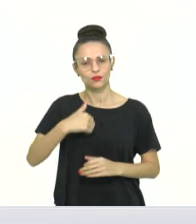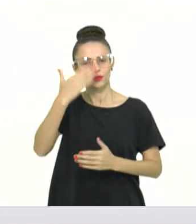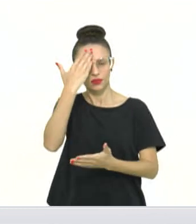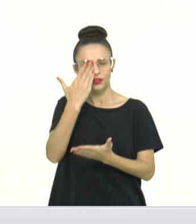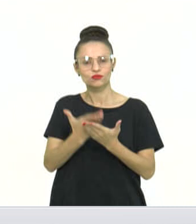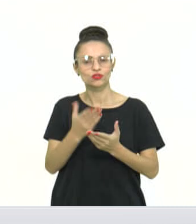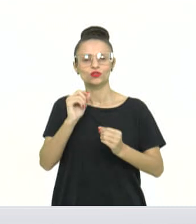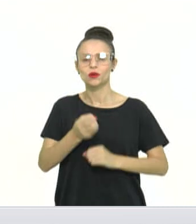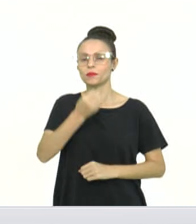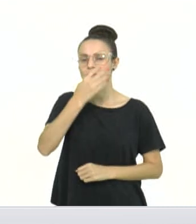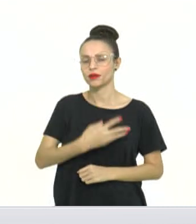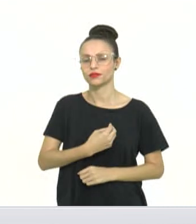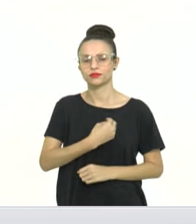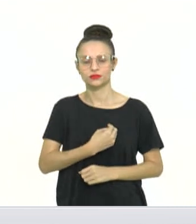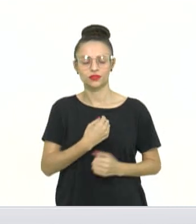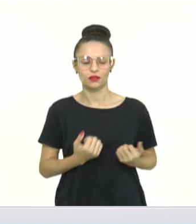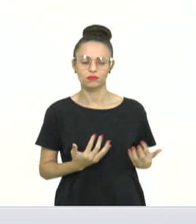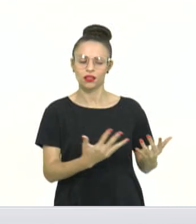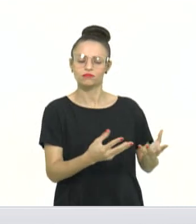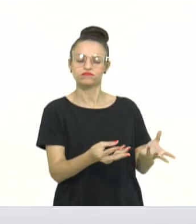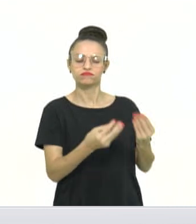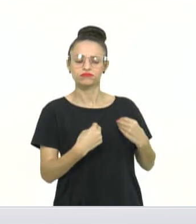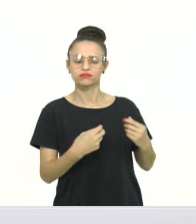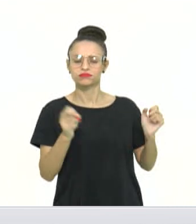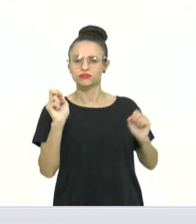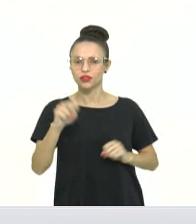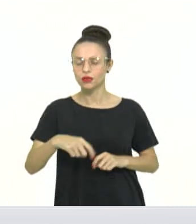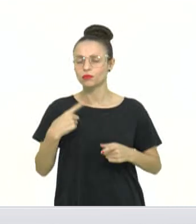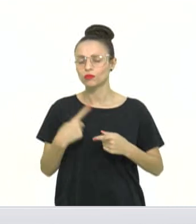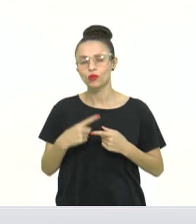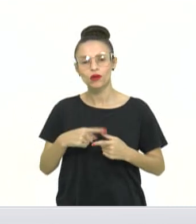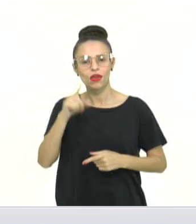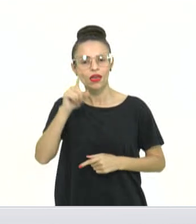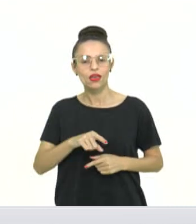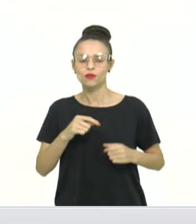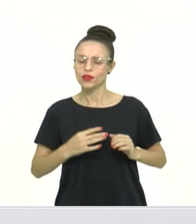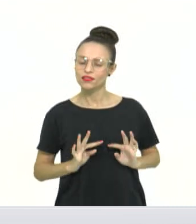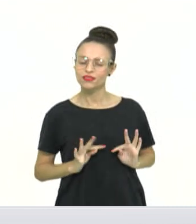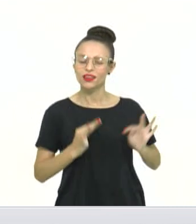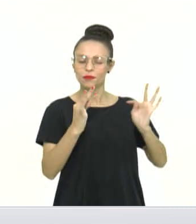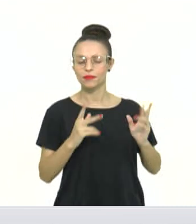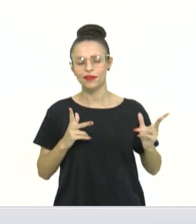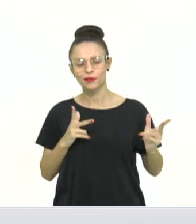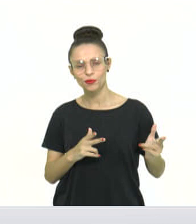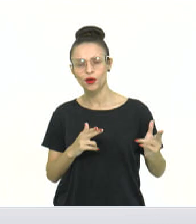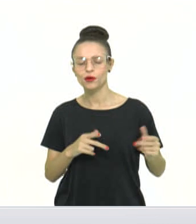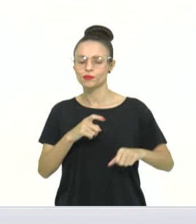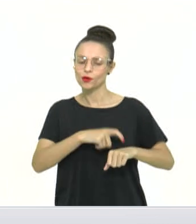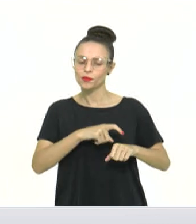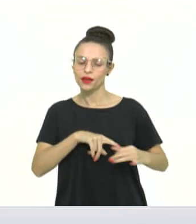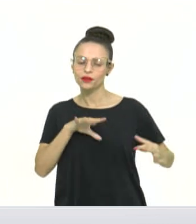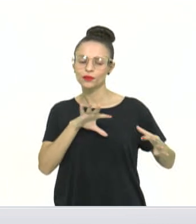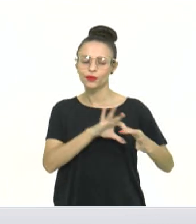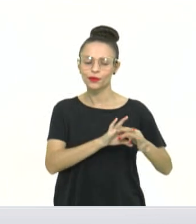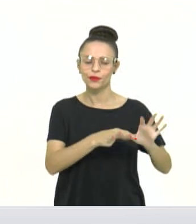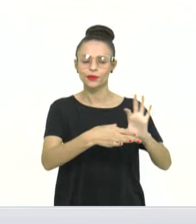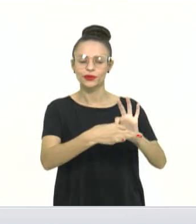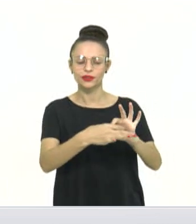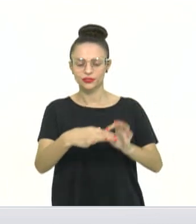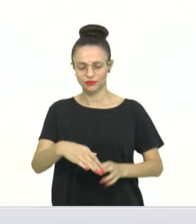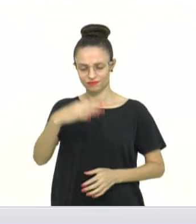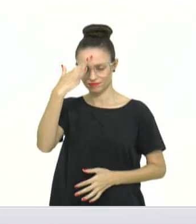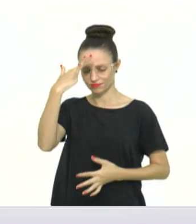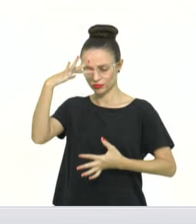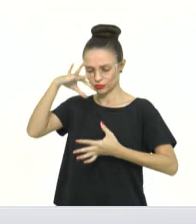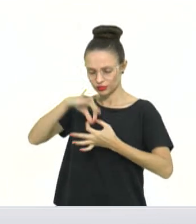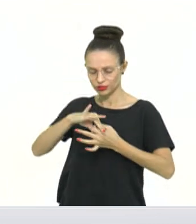acredito muito no bem-estar que as plantas nos proporcionam, que é praticamente uma terapia. Um momento de conexão consigo mesmo